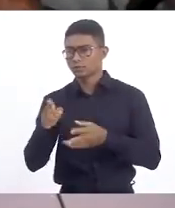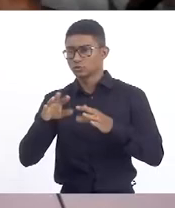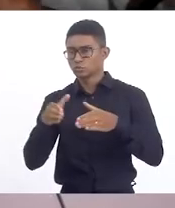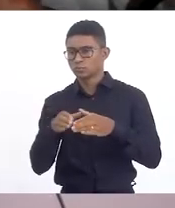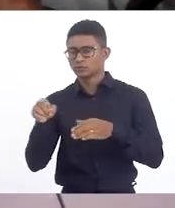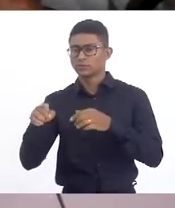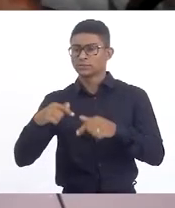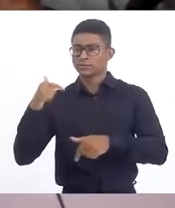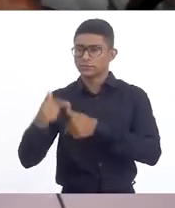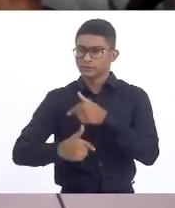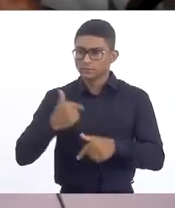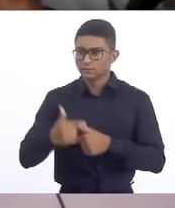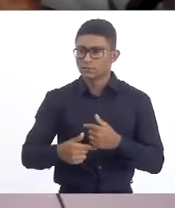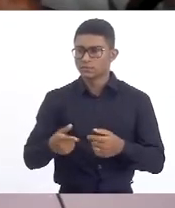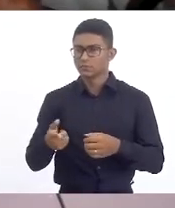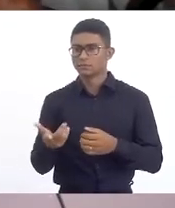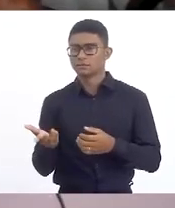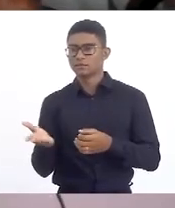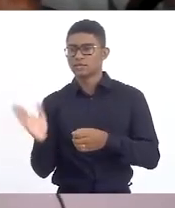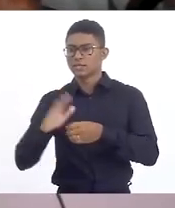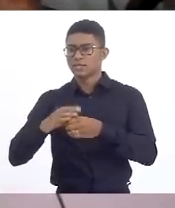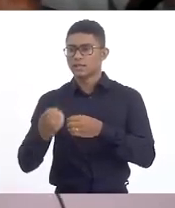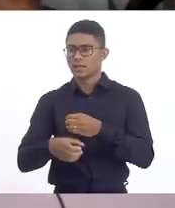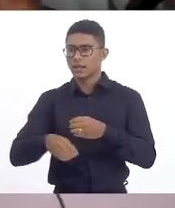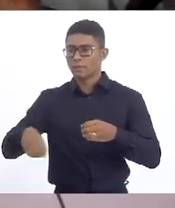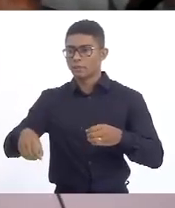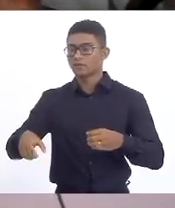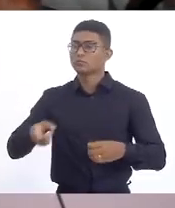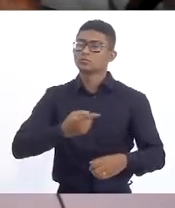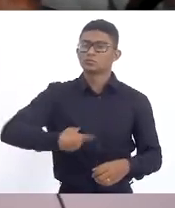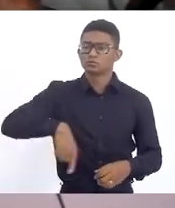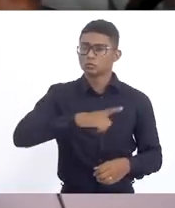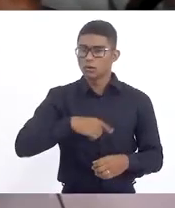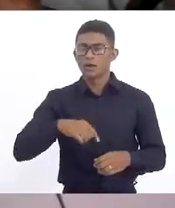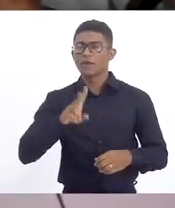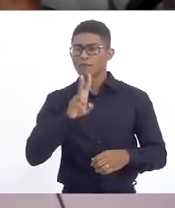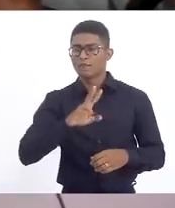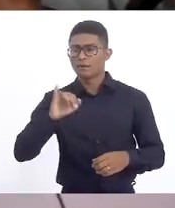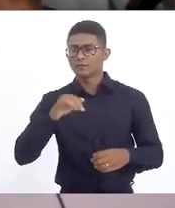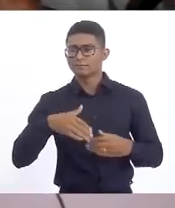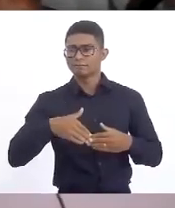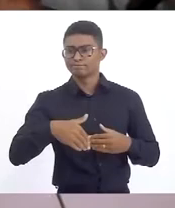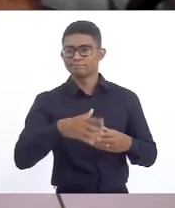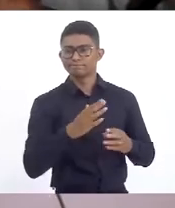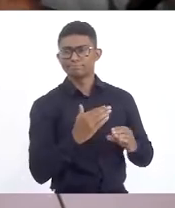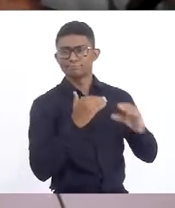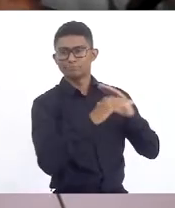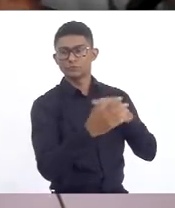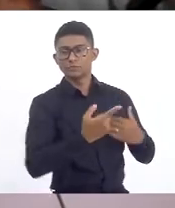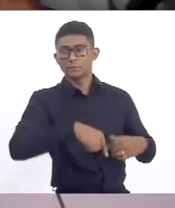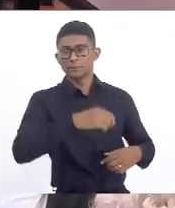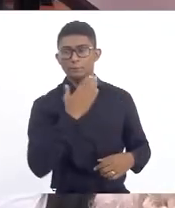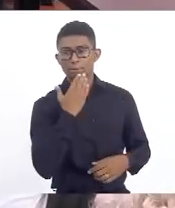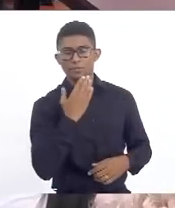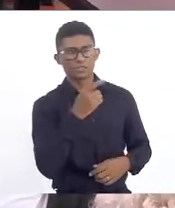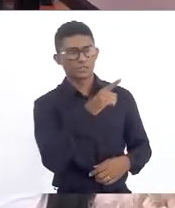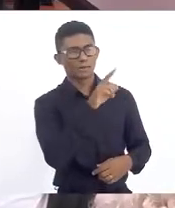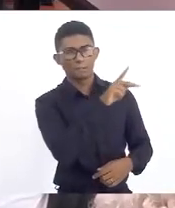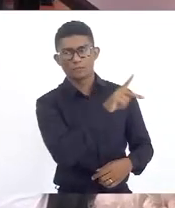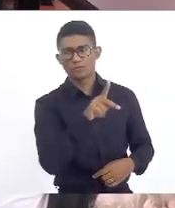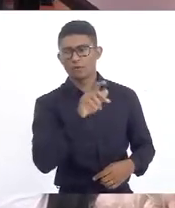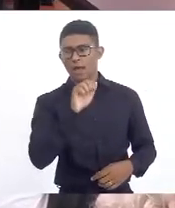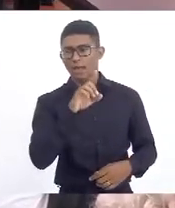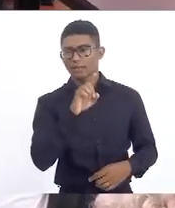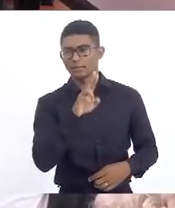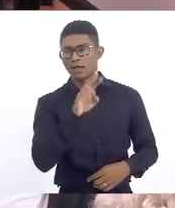Trabalho de Saneamento Básico, nós levaremos essa questão e solicitaremos também ao professor Adalto que encaminhe o estudo e